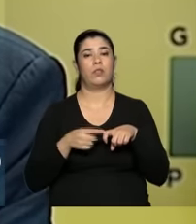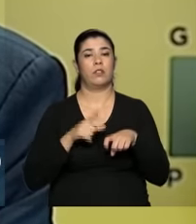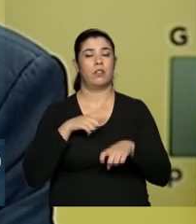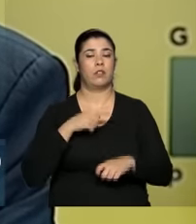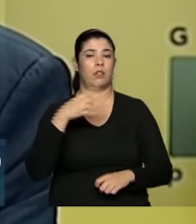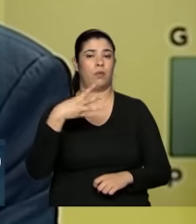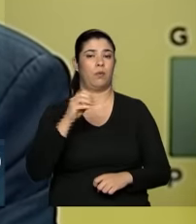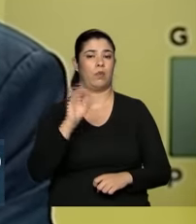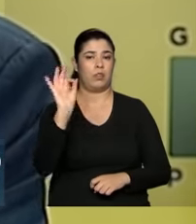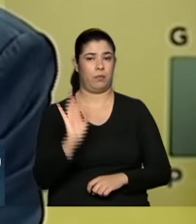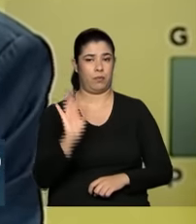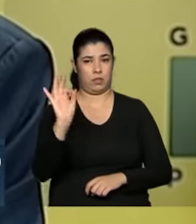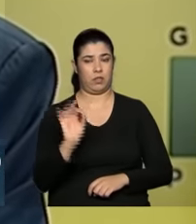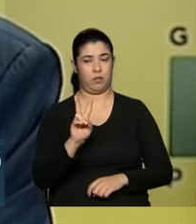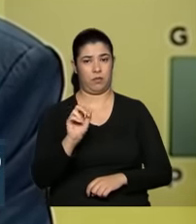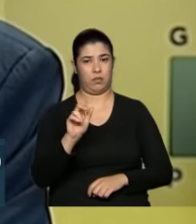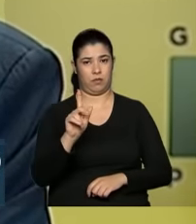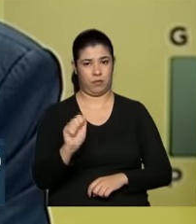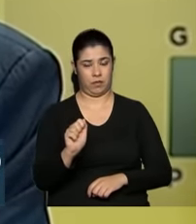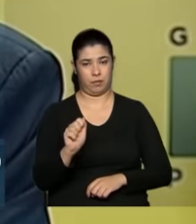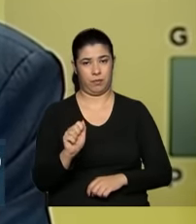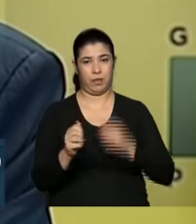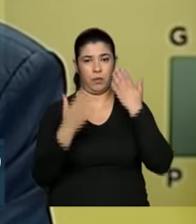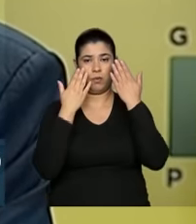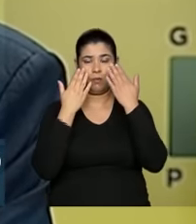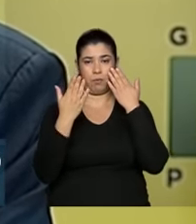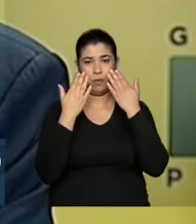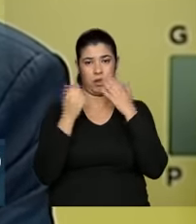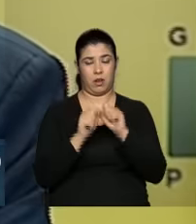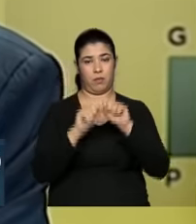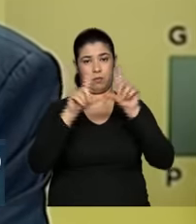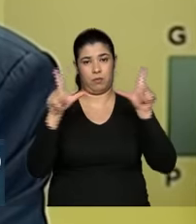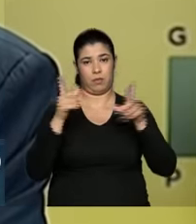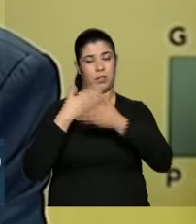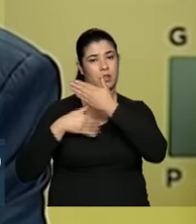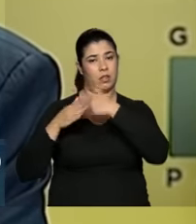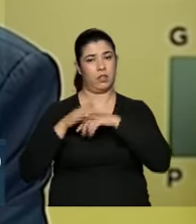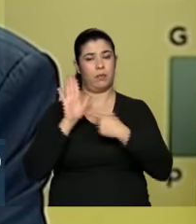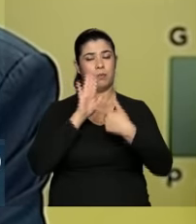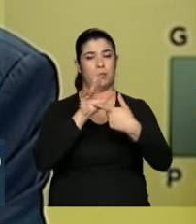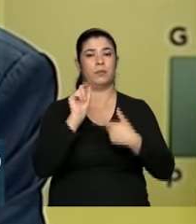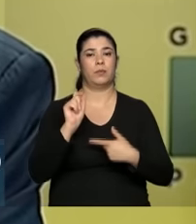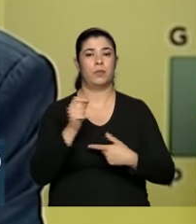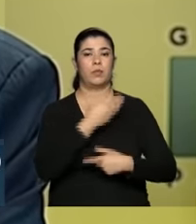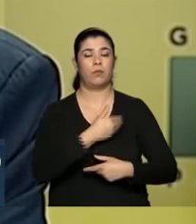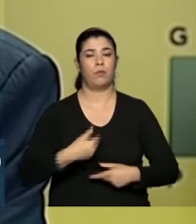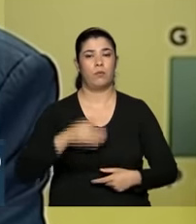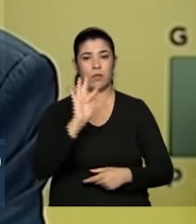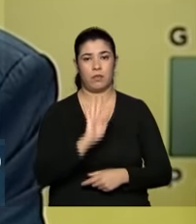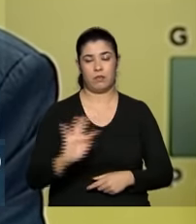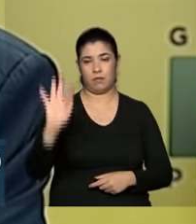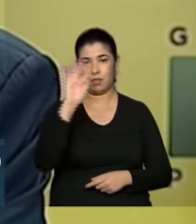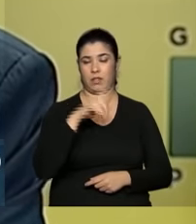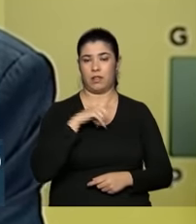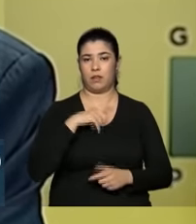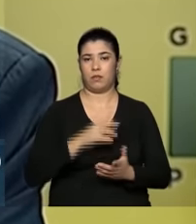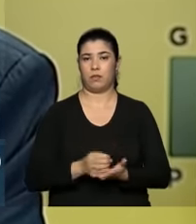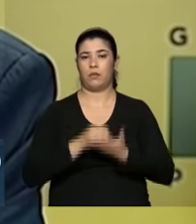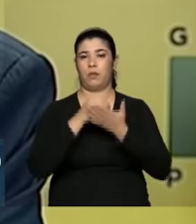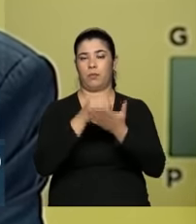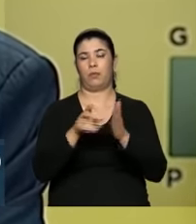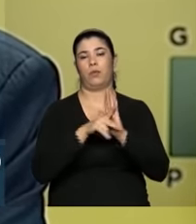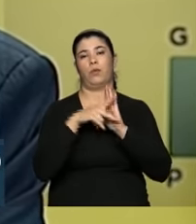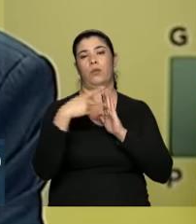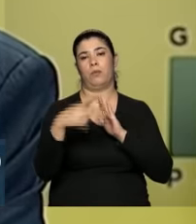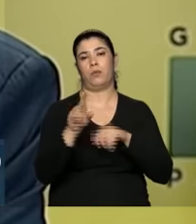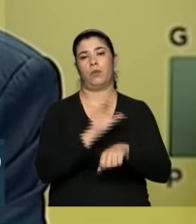com o slide anterior para mostrar a importância que o Estado brasileiro, que a União, está dando para os cursos de